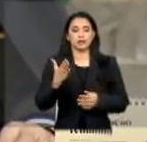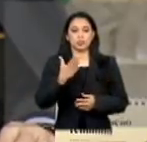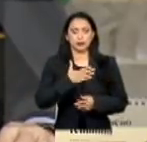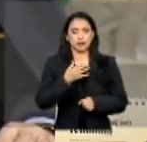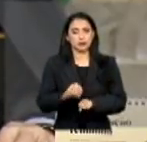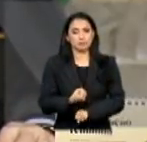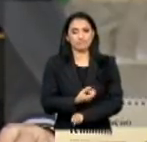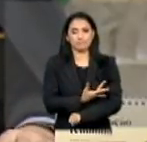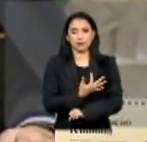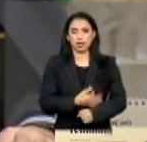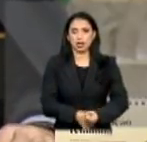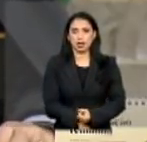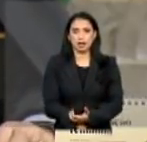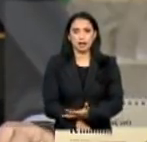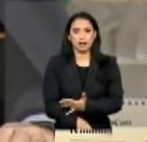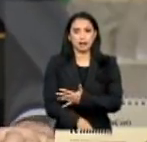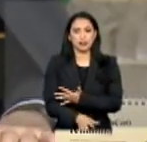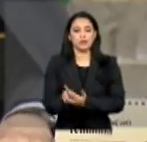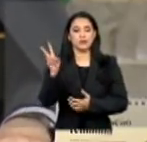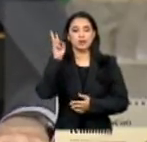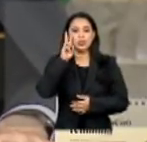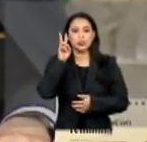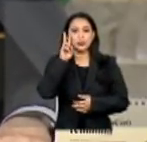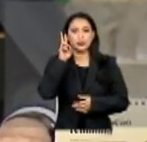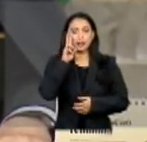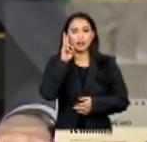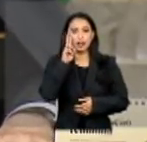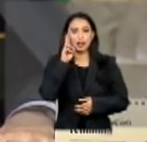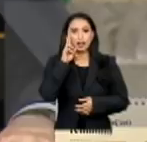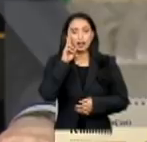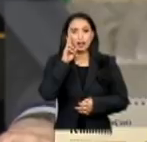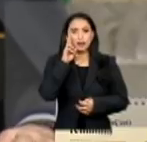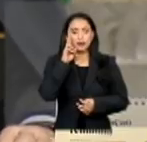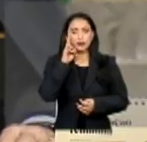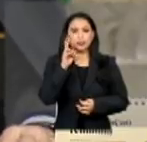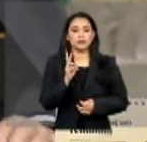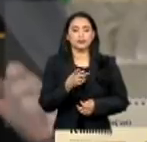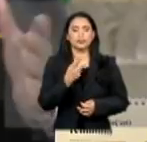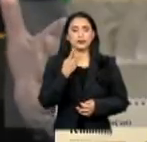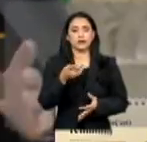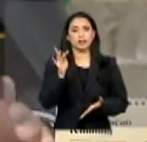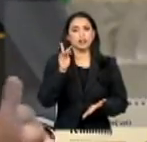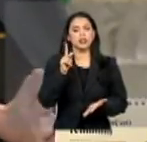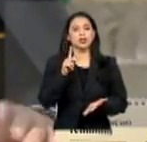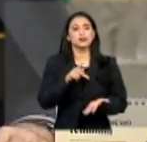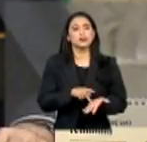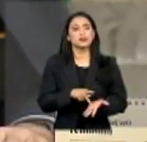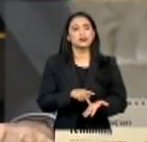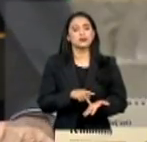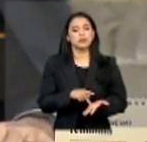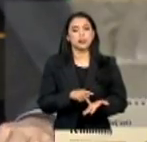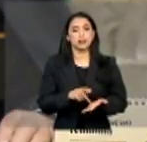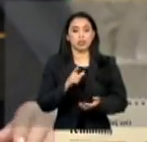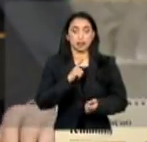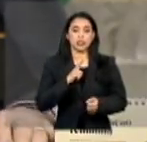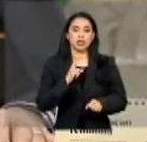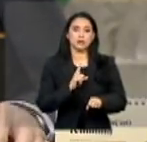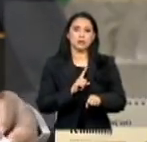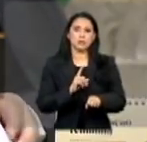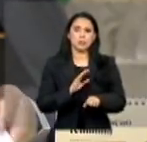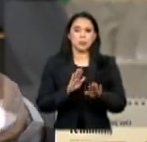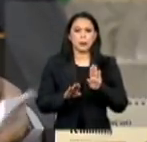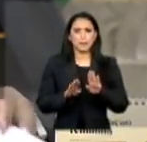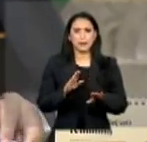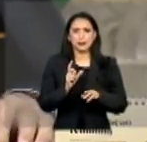e me recordo de uma afirmação de que há momentos em que as